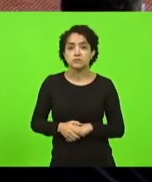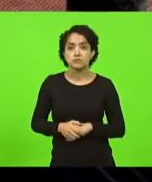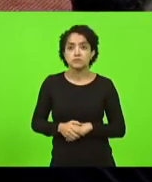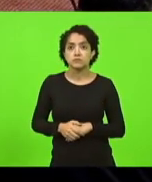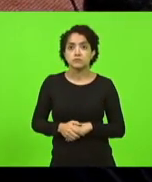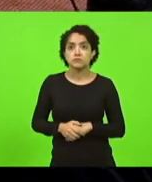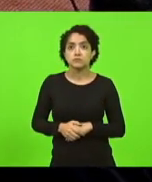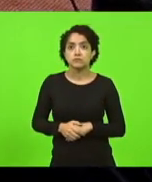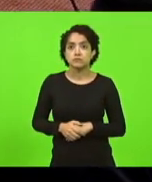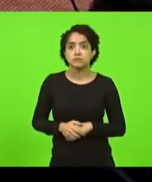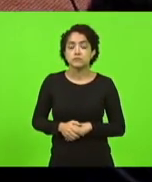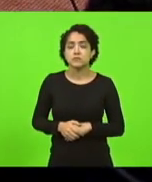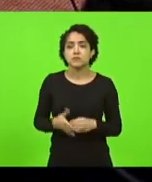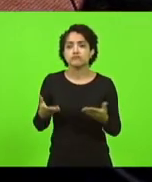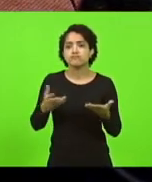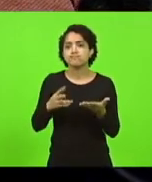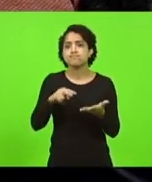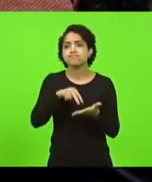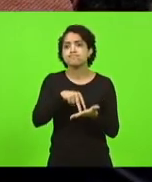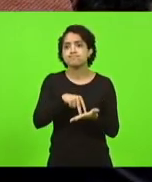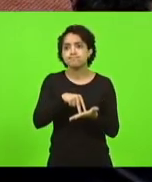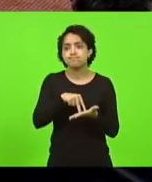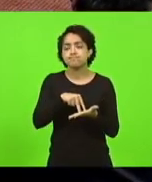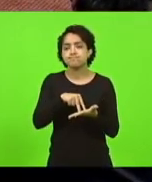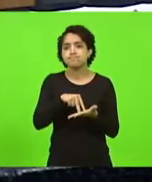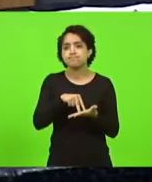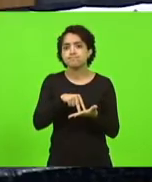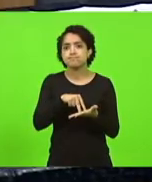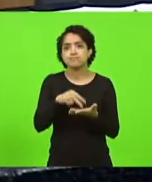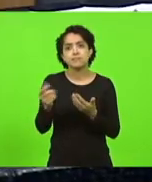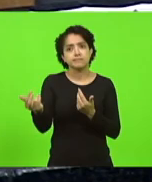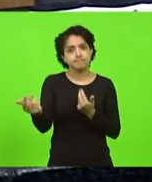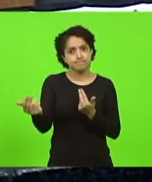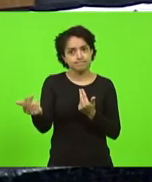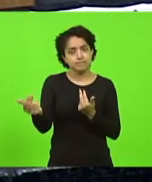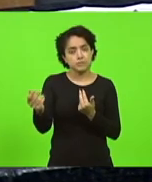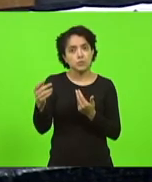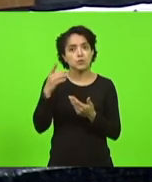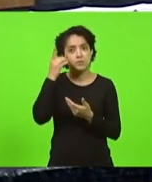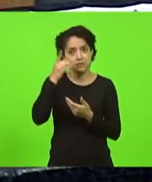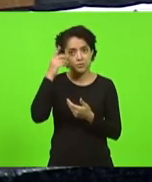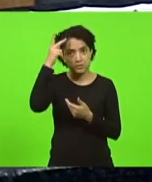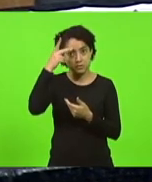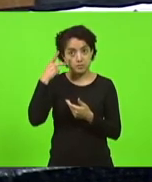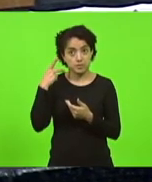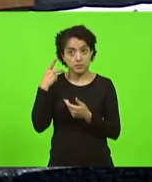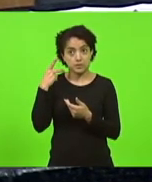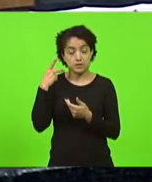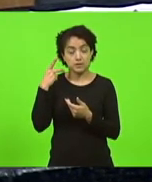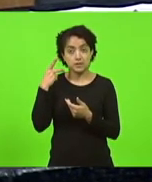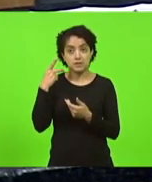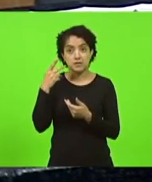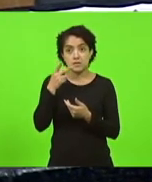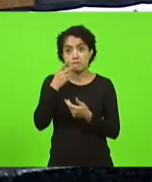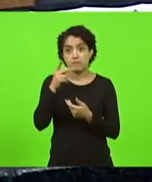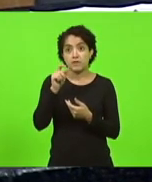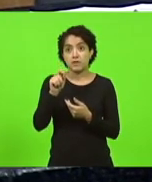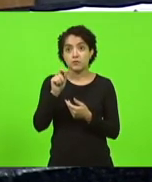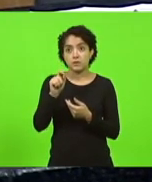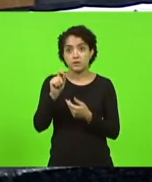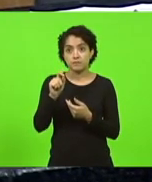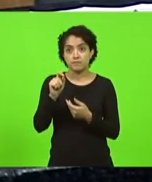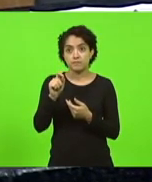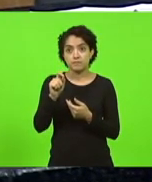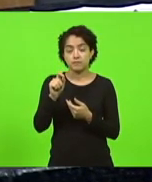Eu venho aqui, na mesma fala, também da deputada Paulinha, em dizer de que, em